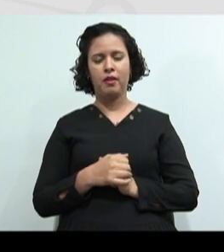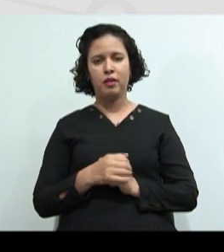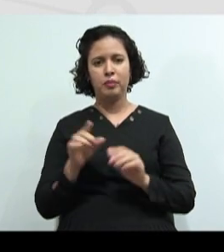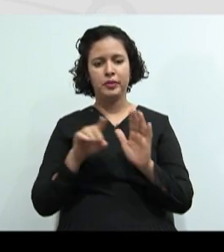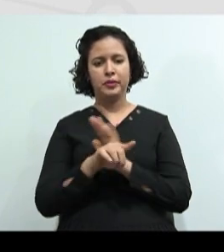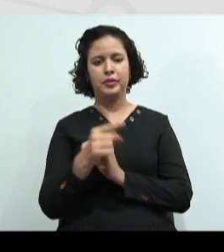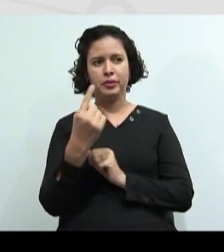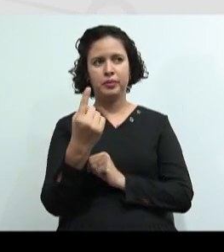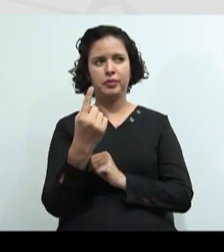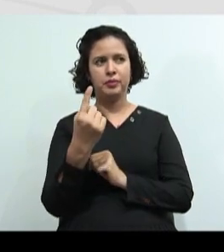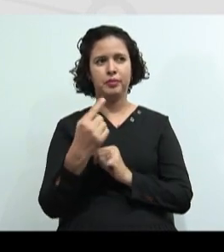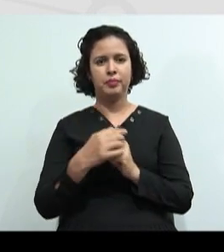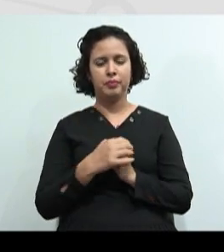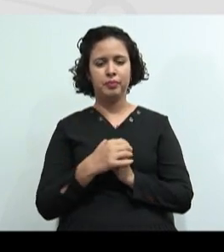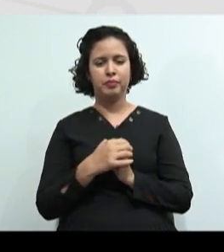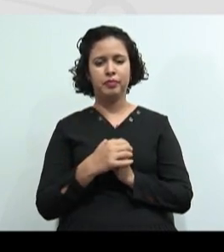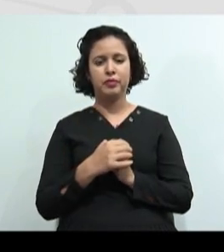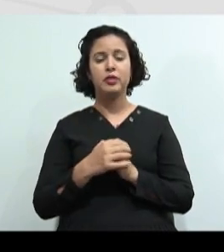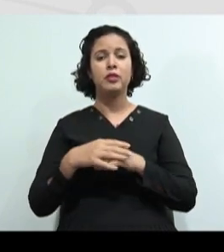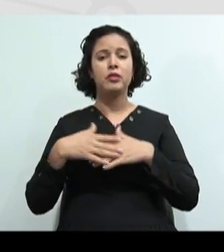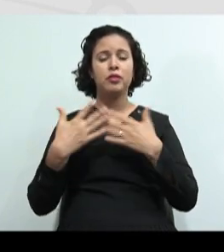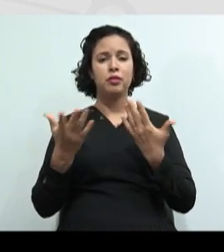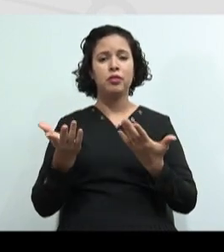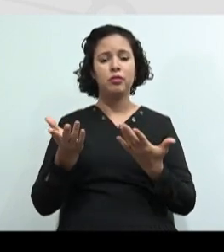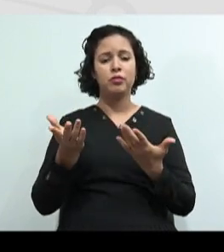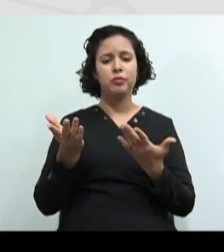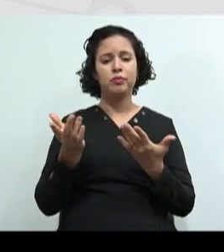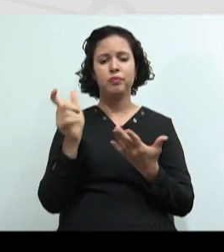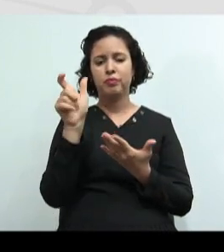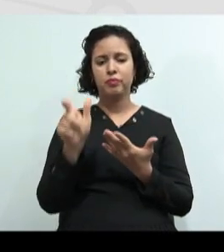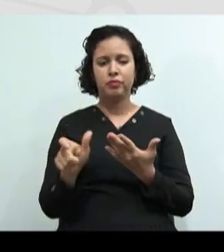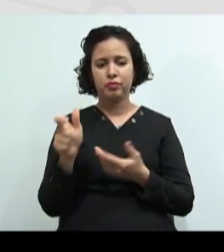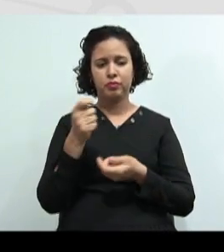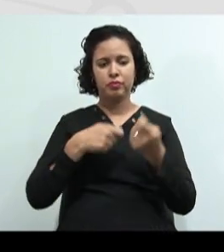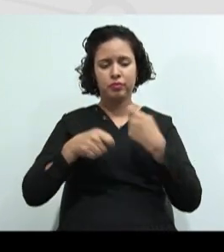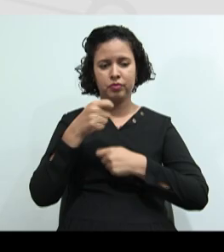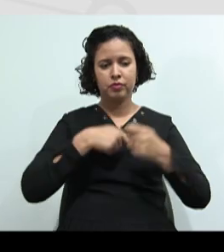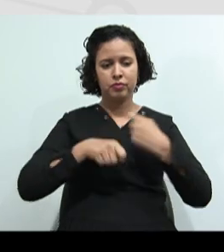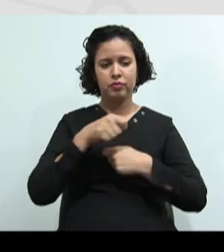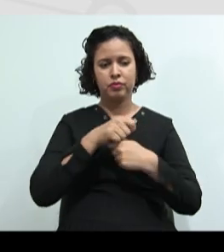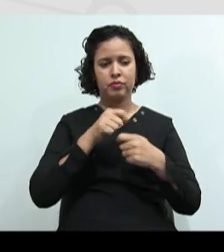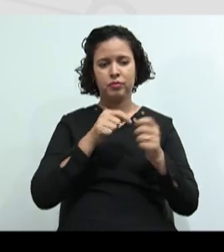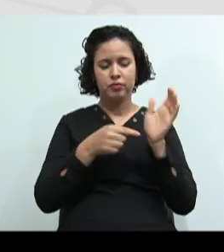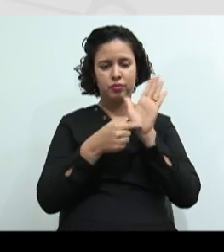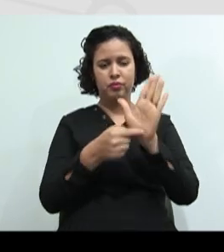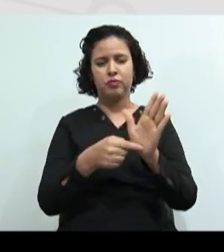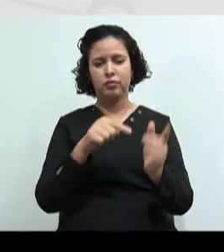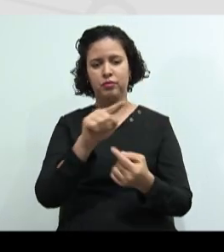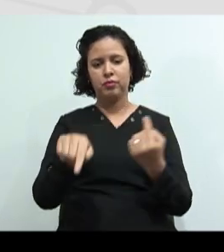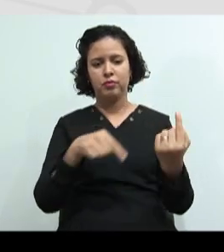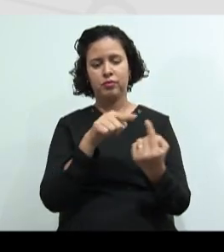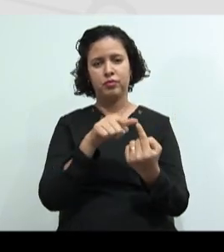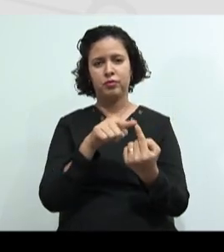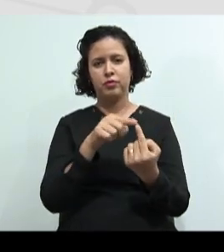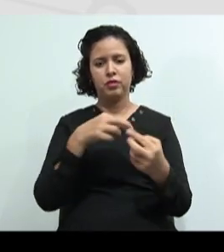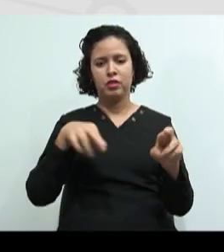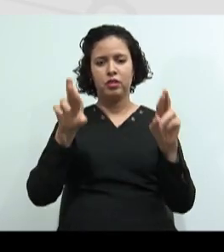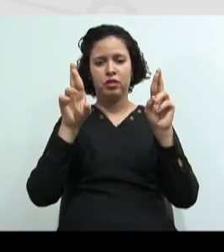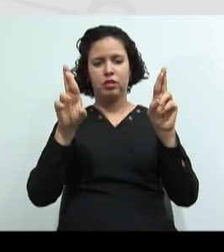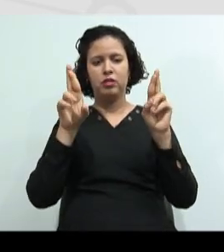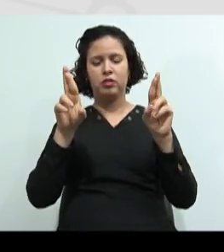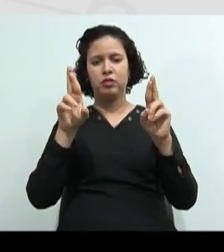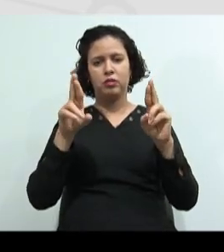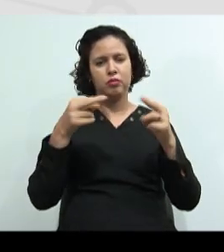questão 1, então. Que função administrativa define os objetivos e decide sobre